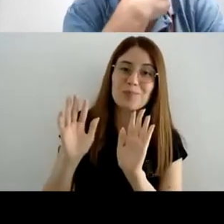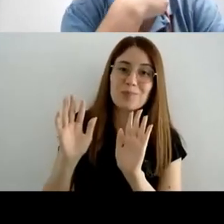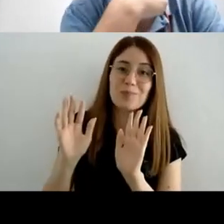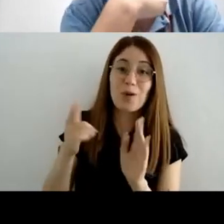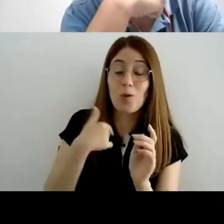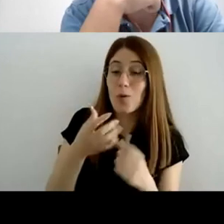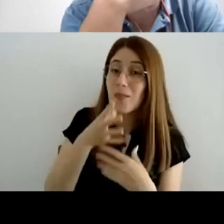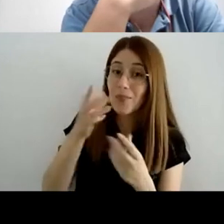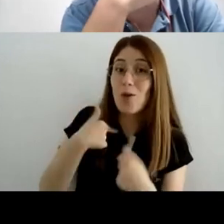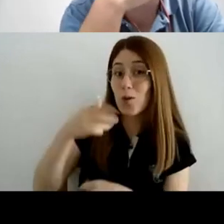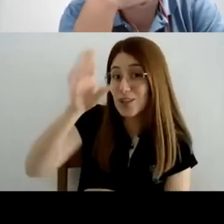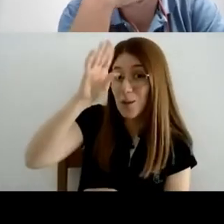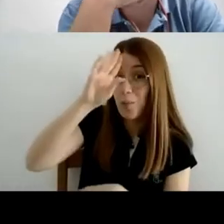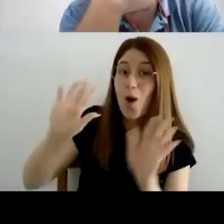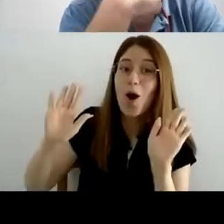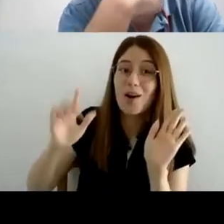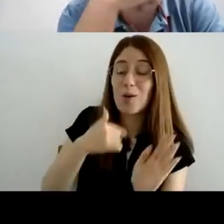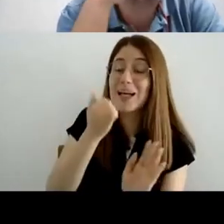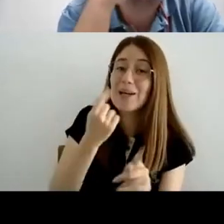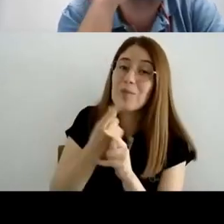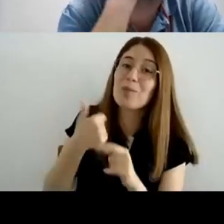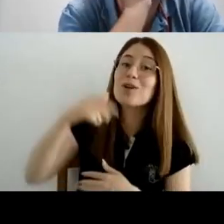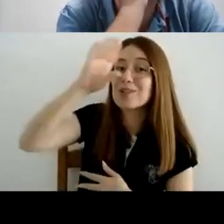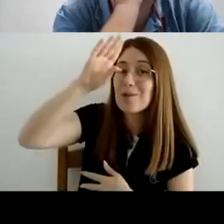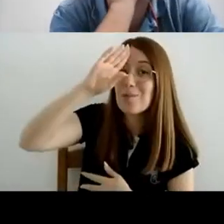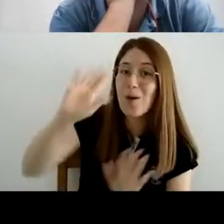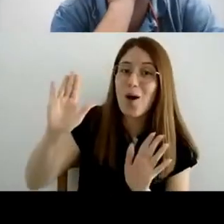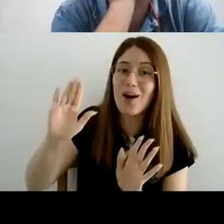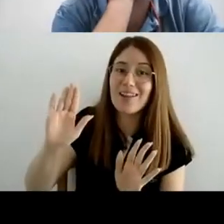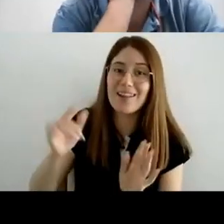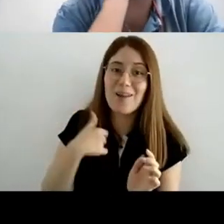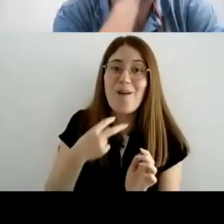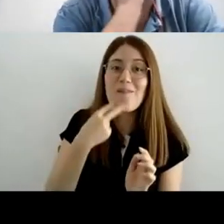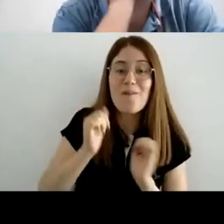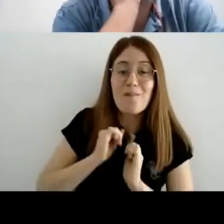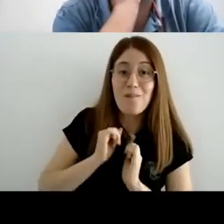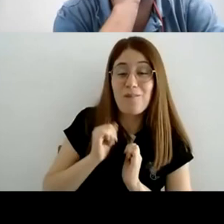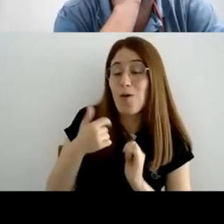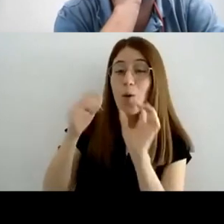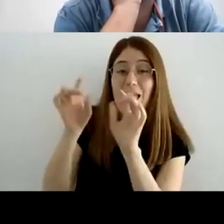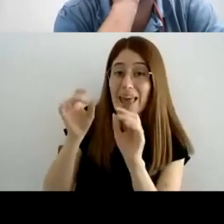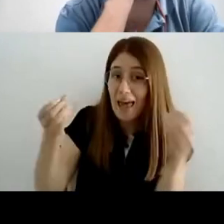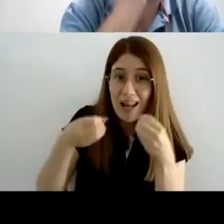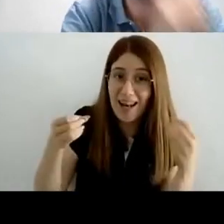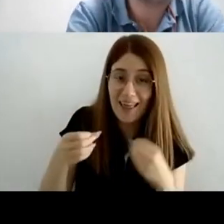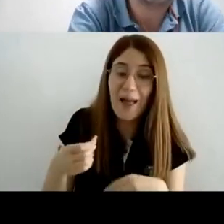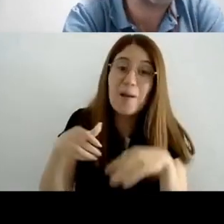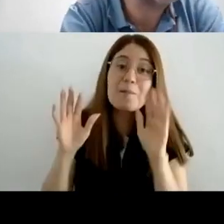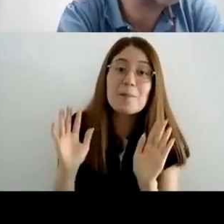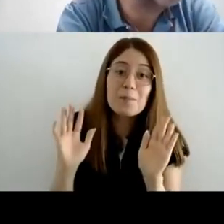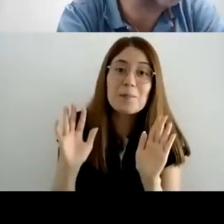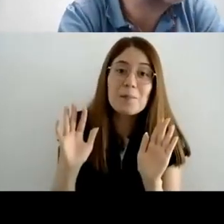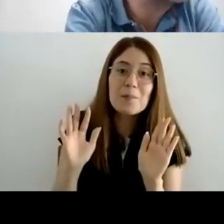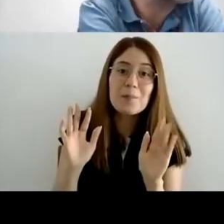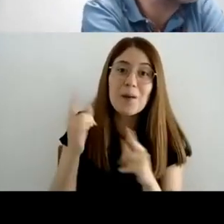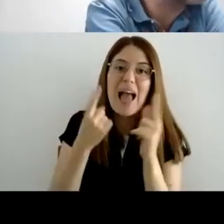vou confessar, sou do Sporting, foi por isso que eu me ri, porque este sotaque não engana ninguém, mas não é o